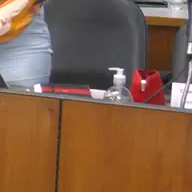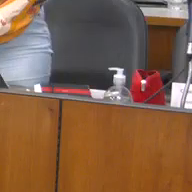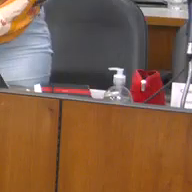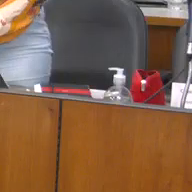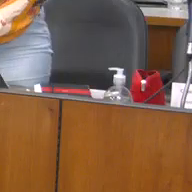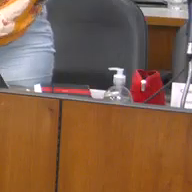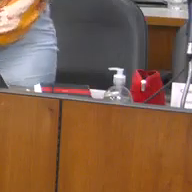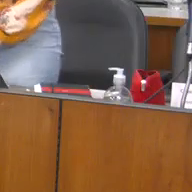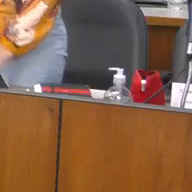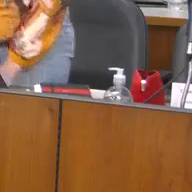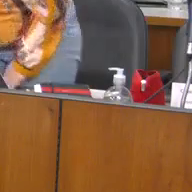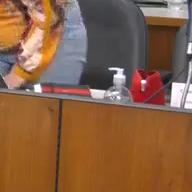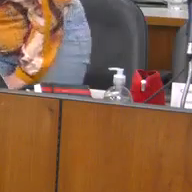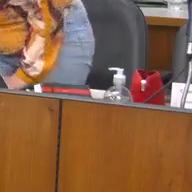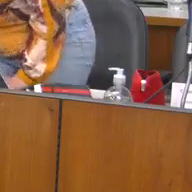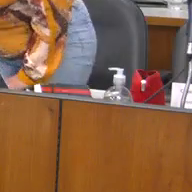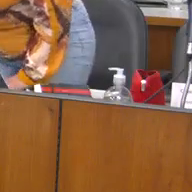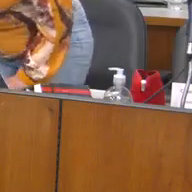Obrigado.